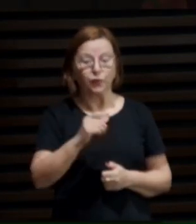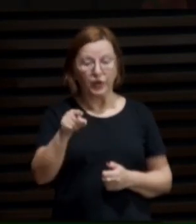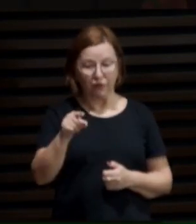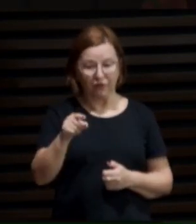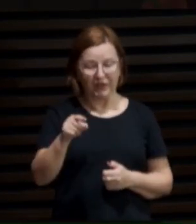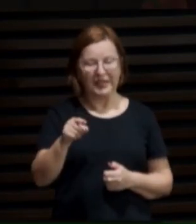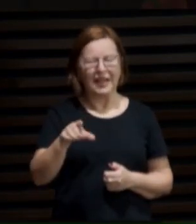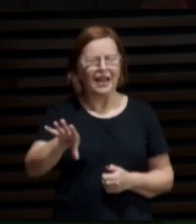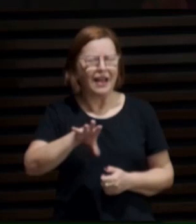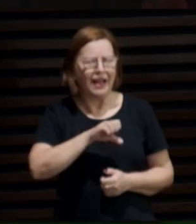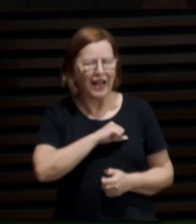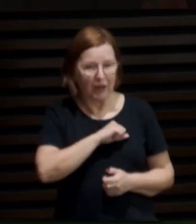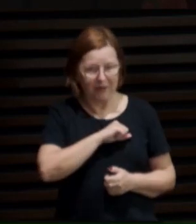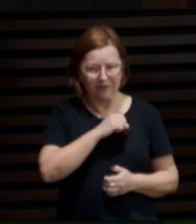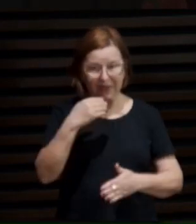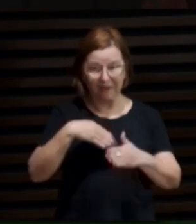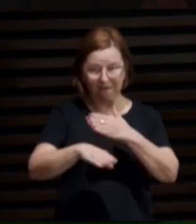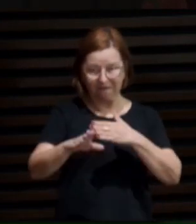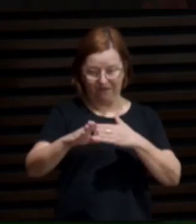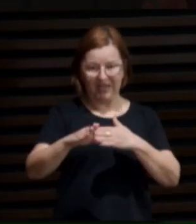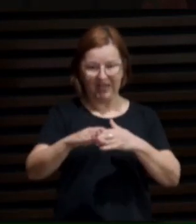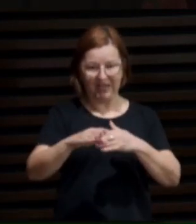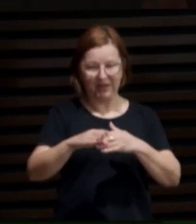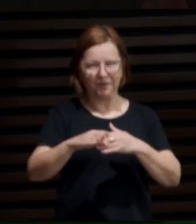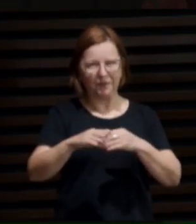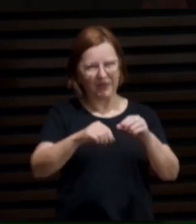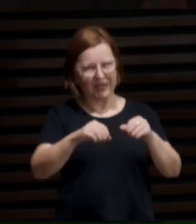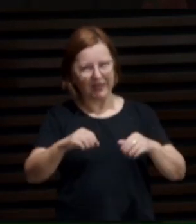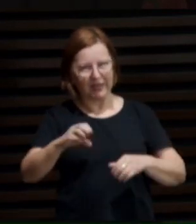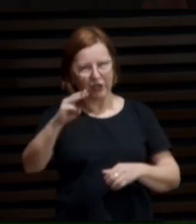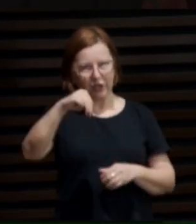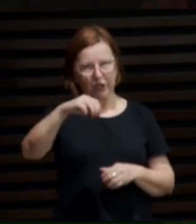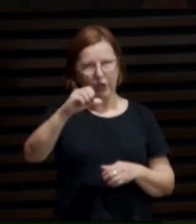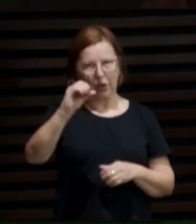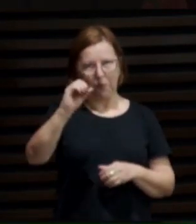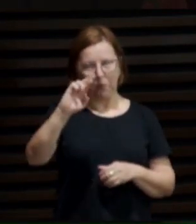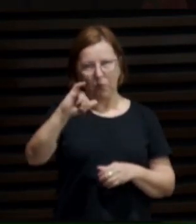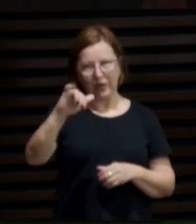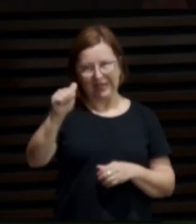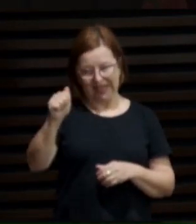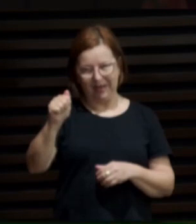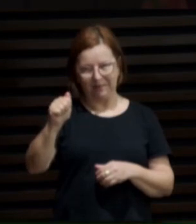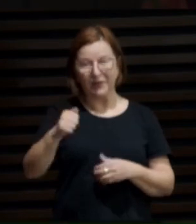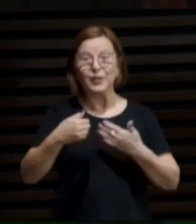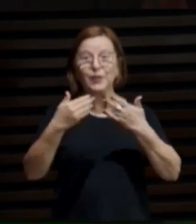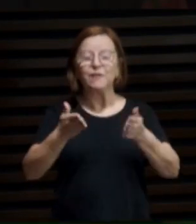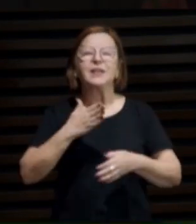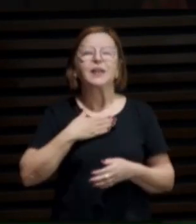e vai-te à terra de Moriá, oferece-o ali em holocausto sobre um dos montes que eu te